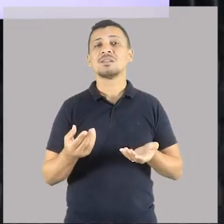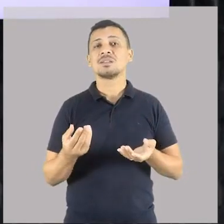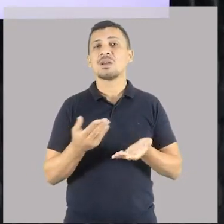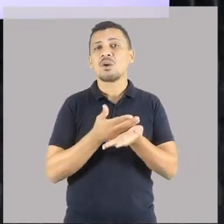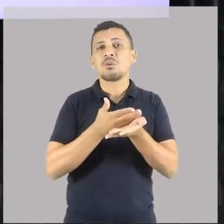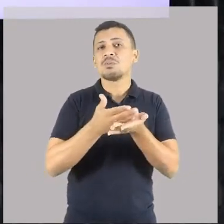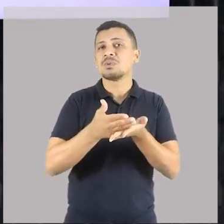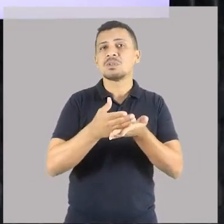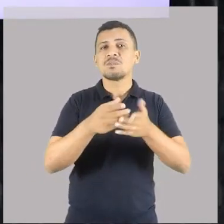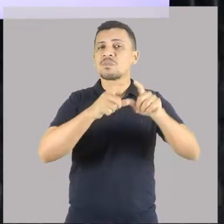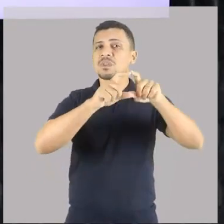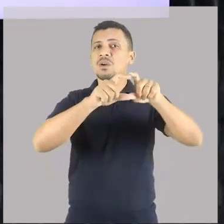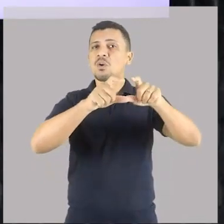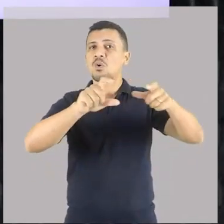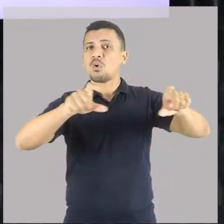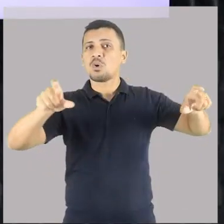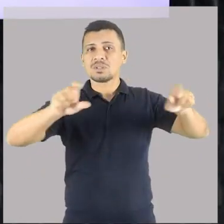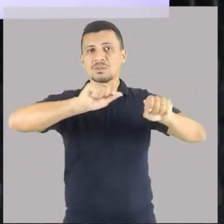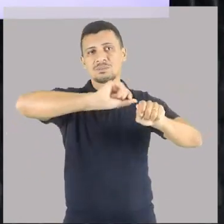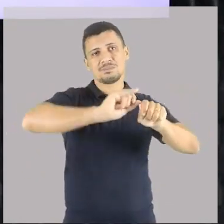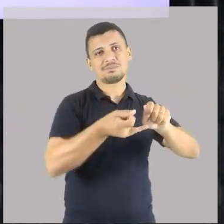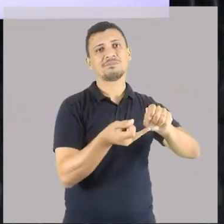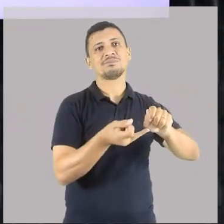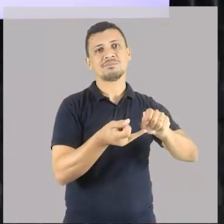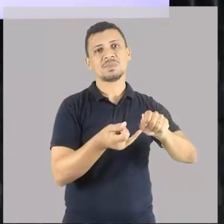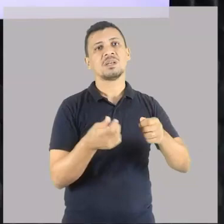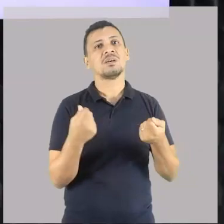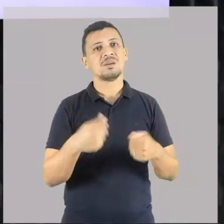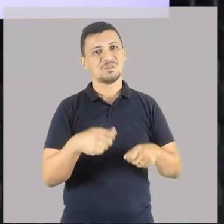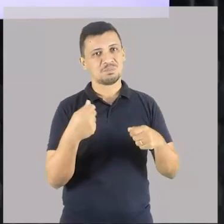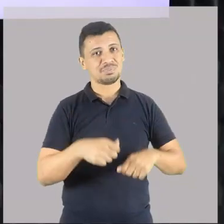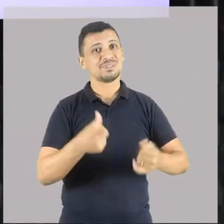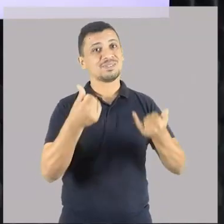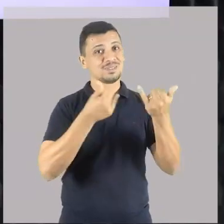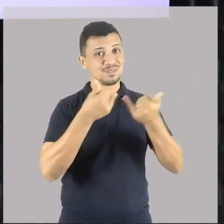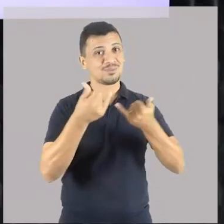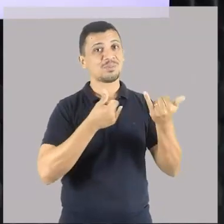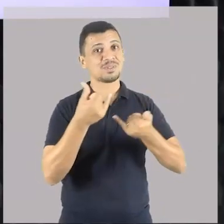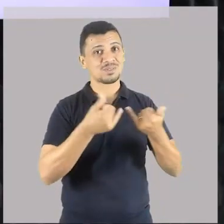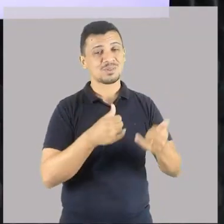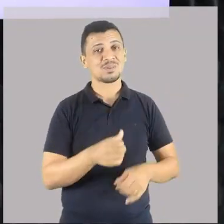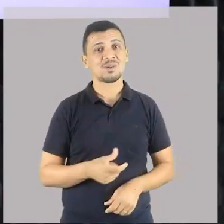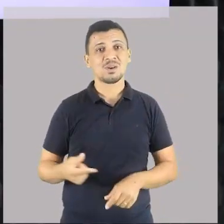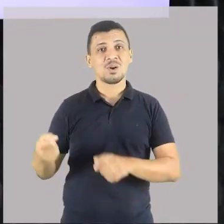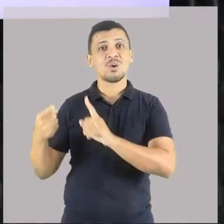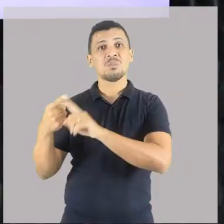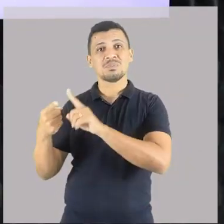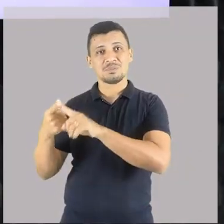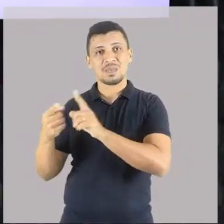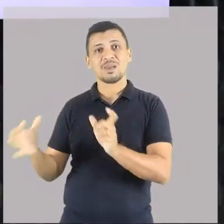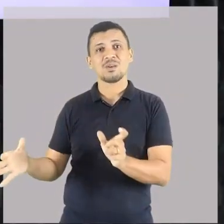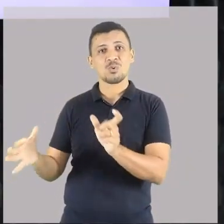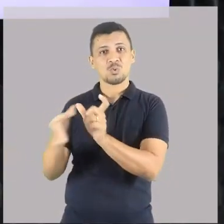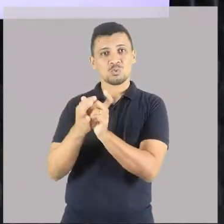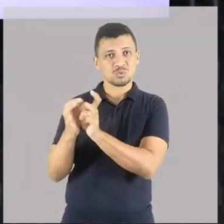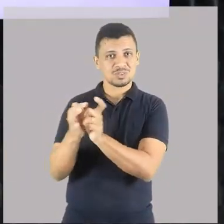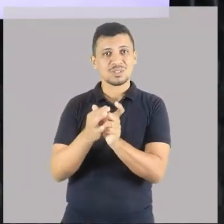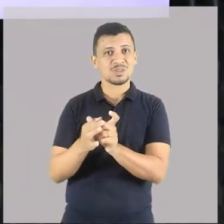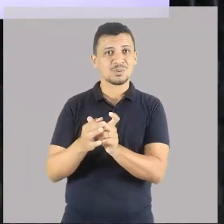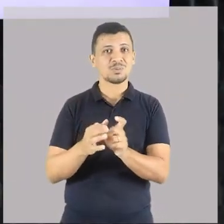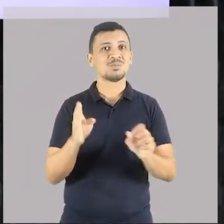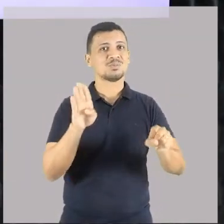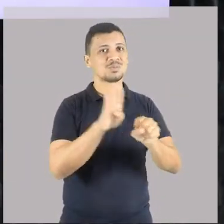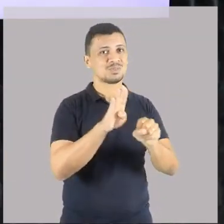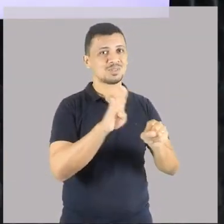ele está introduzindo uma oração adjetiva. Eu tenho que ter essas informações. O primeiro é condição integrante, então a oração é substantiva.